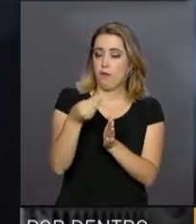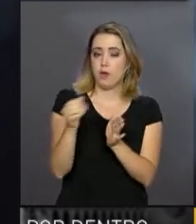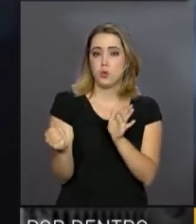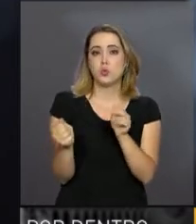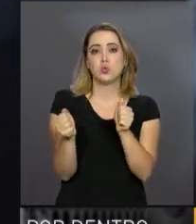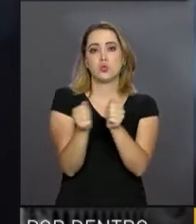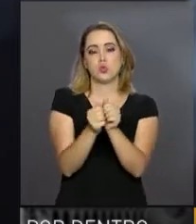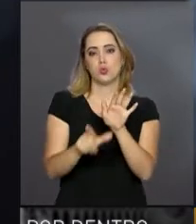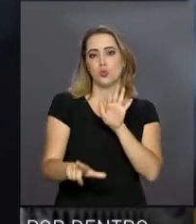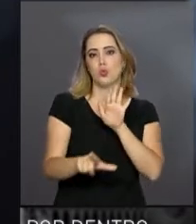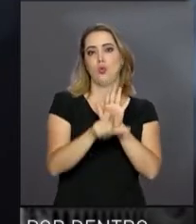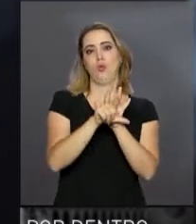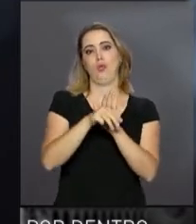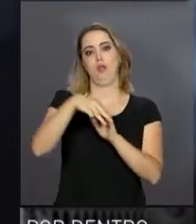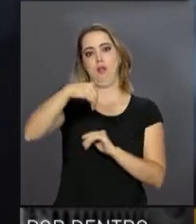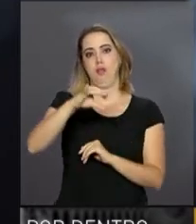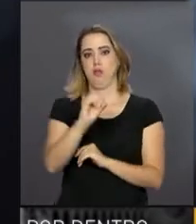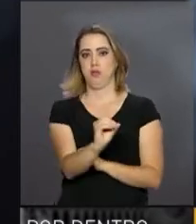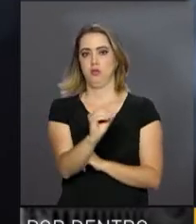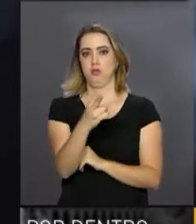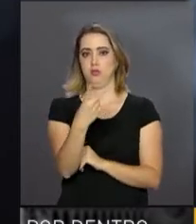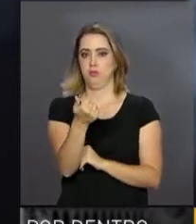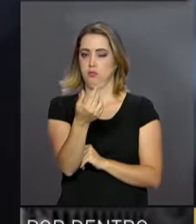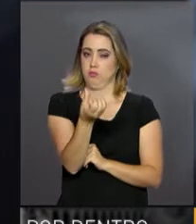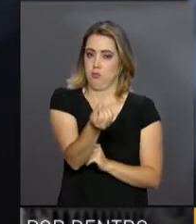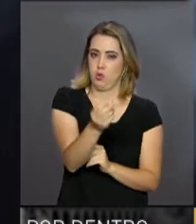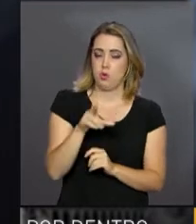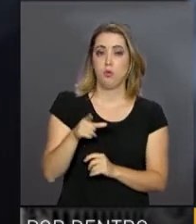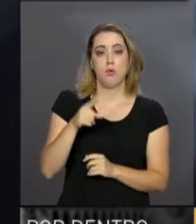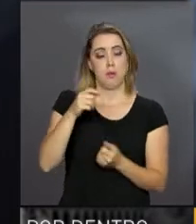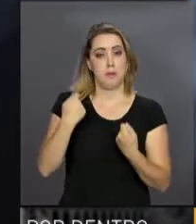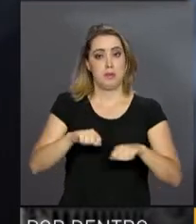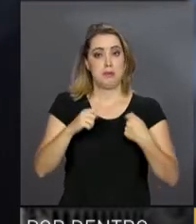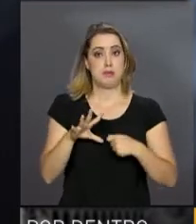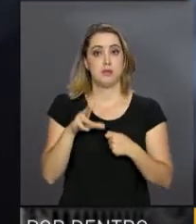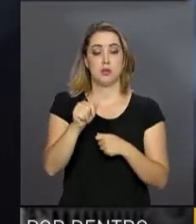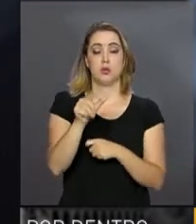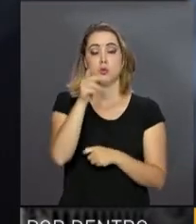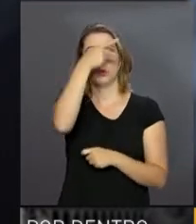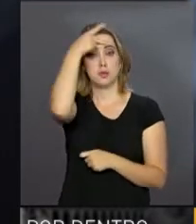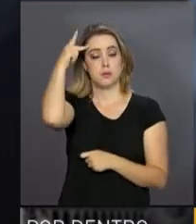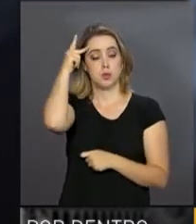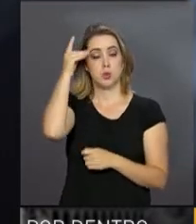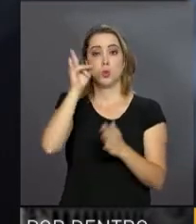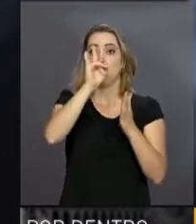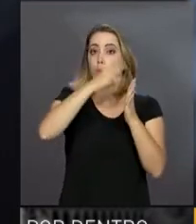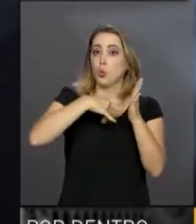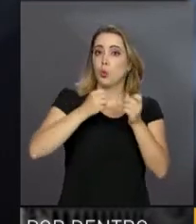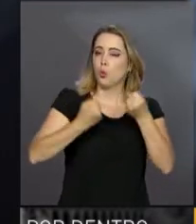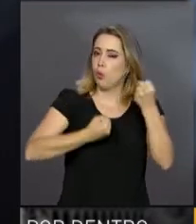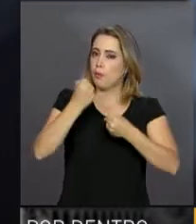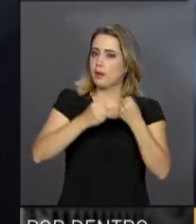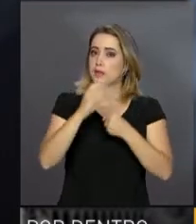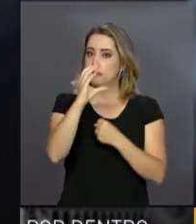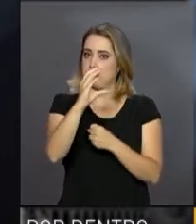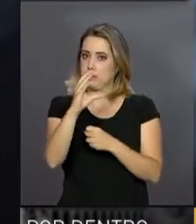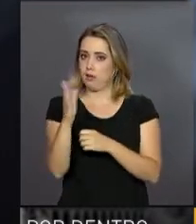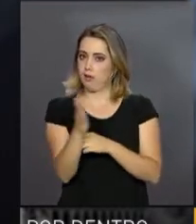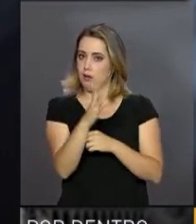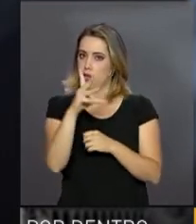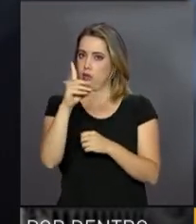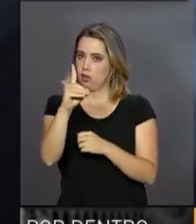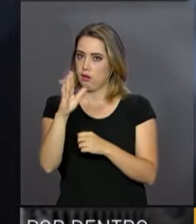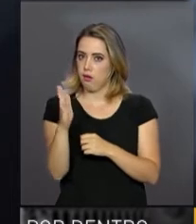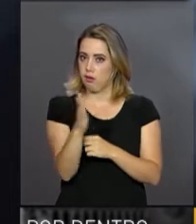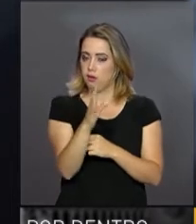de 2016. Ele é obrigatório para todos aqueles da categoria C, D e E que desejam renovar ou